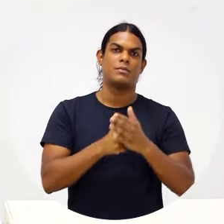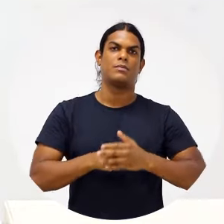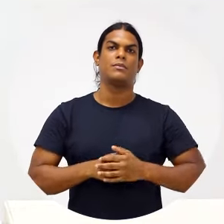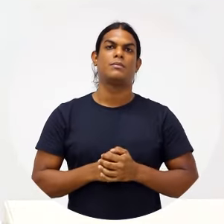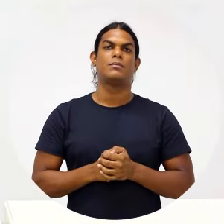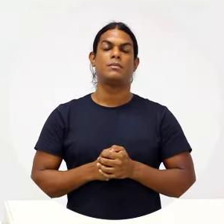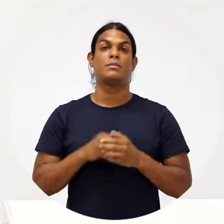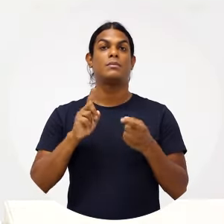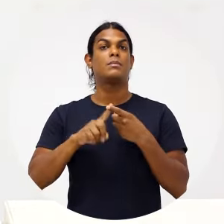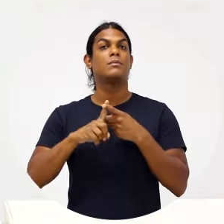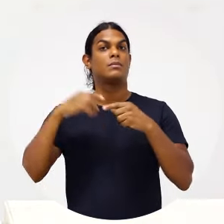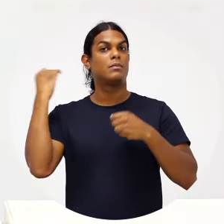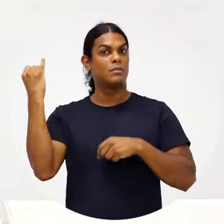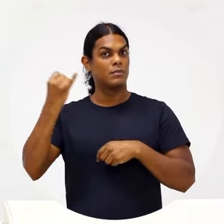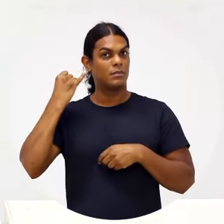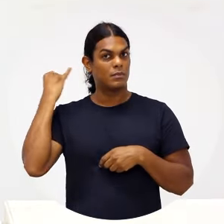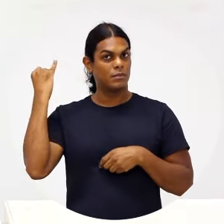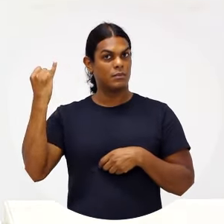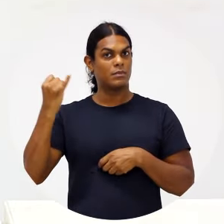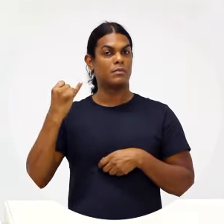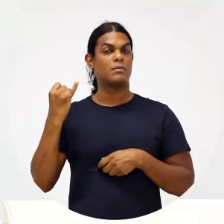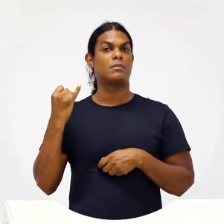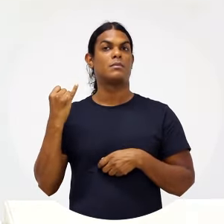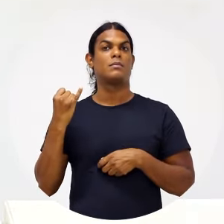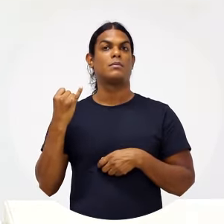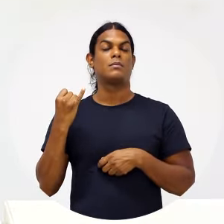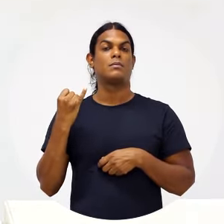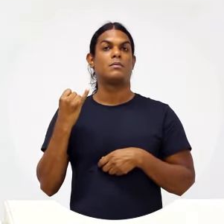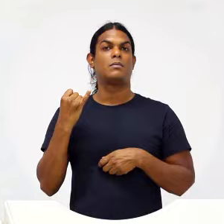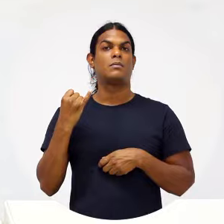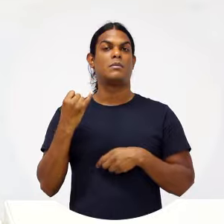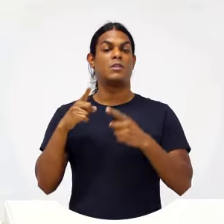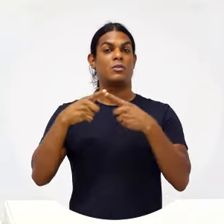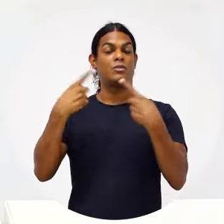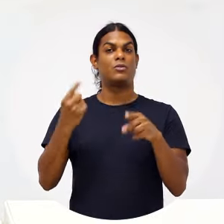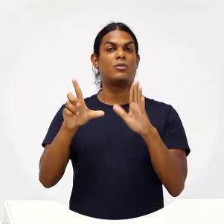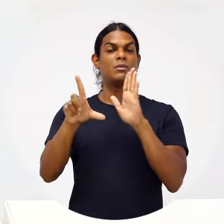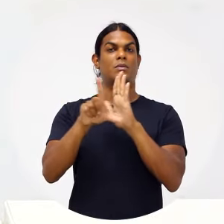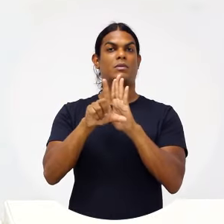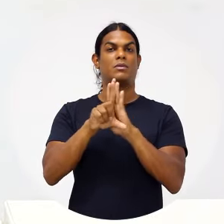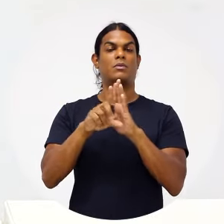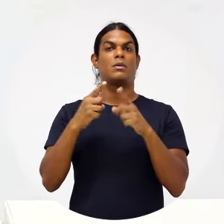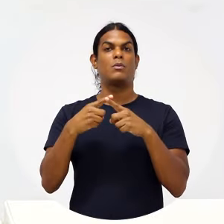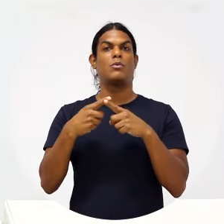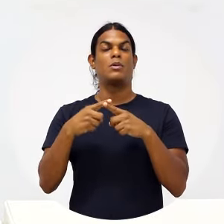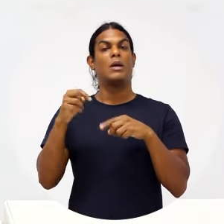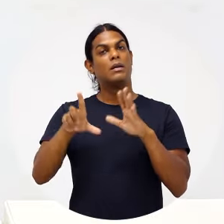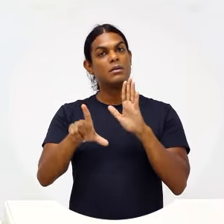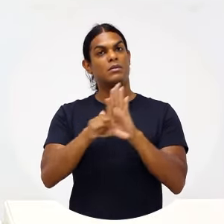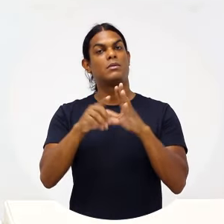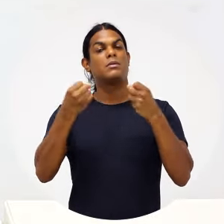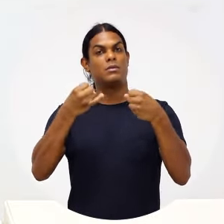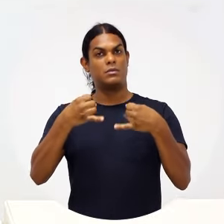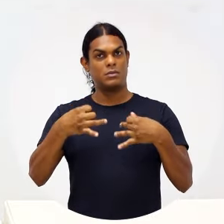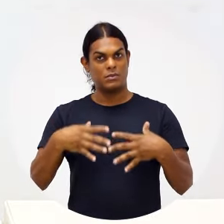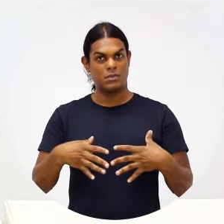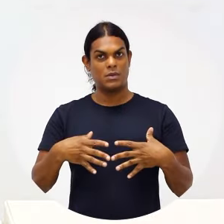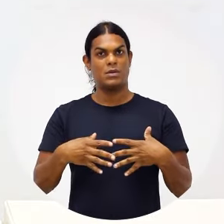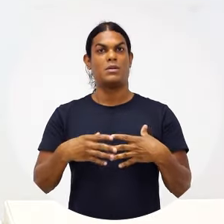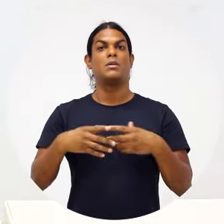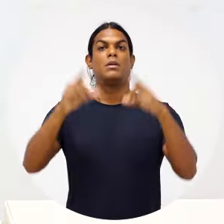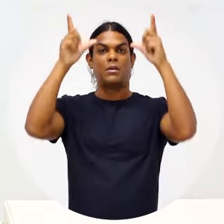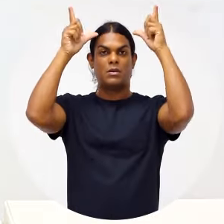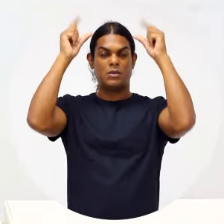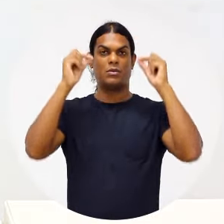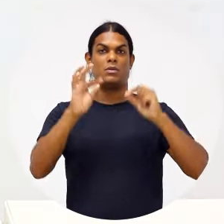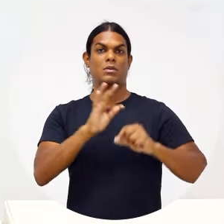outro detalhe que vai de encontro à legislação da enfermagem é que nossa legislação ela coloca que o técnico de enfermagem ele só